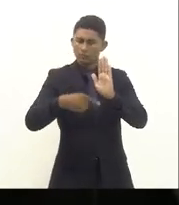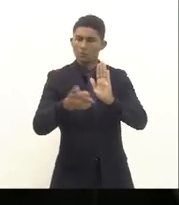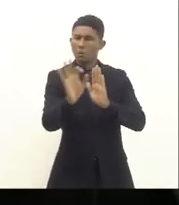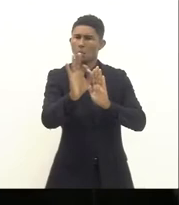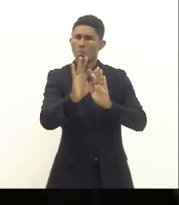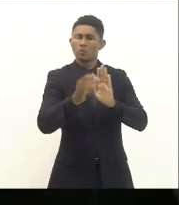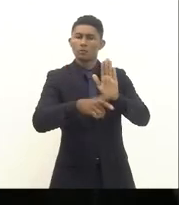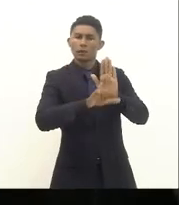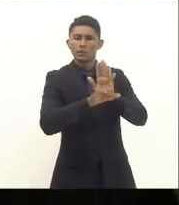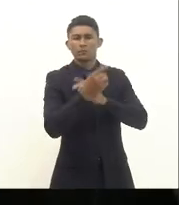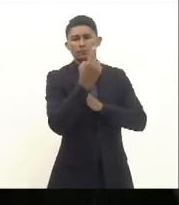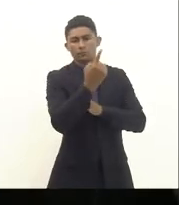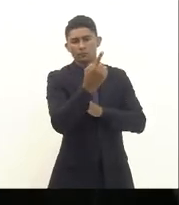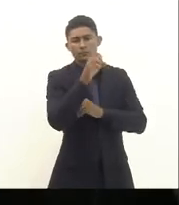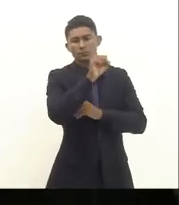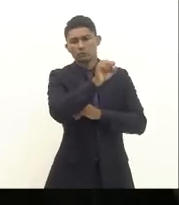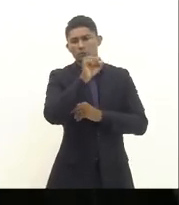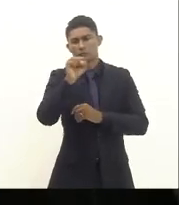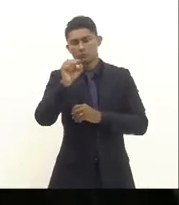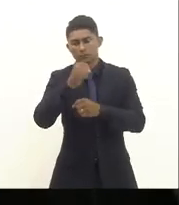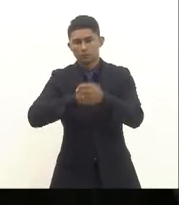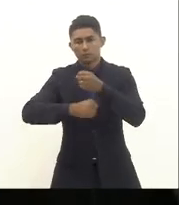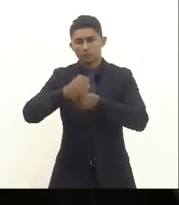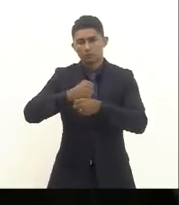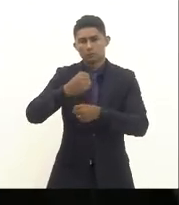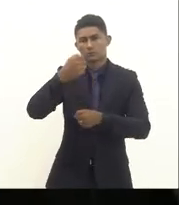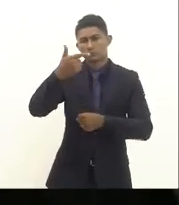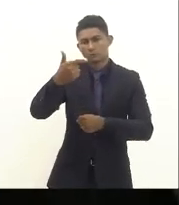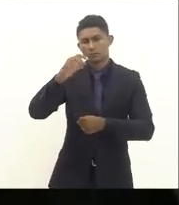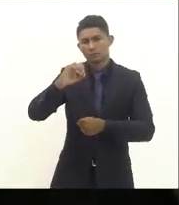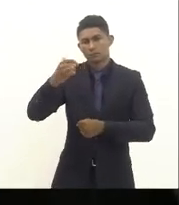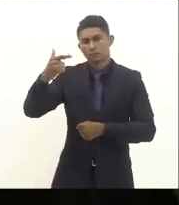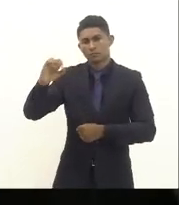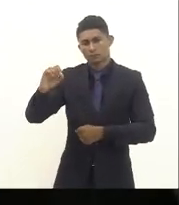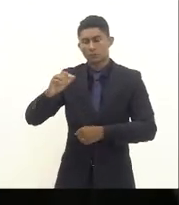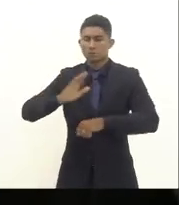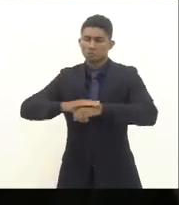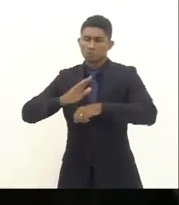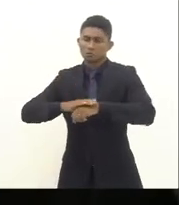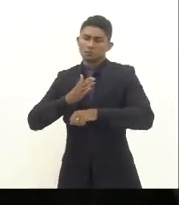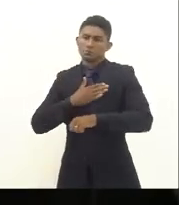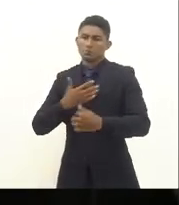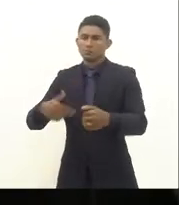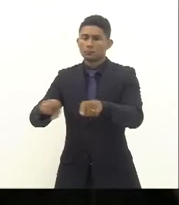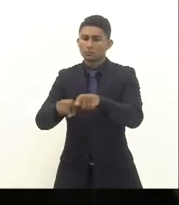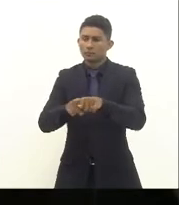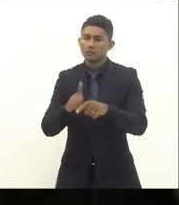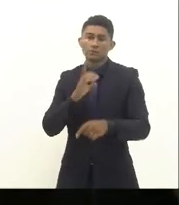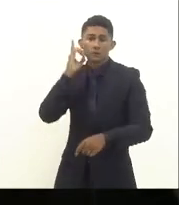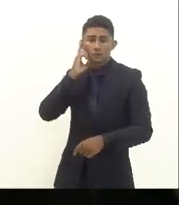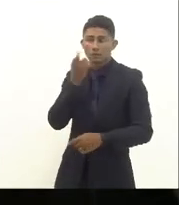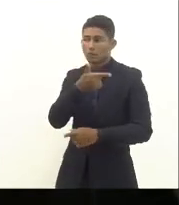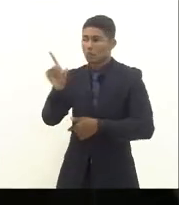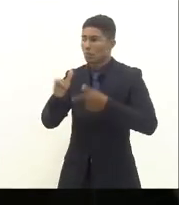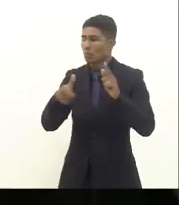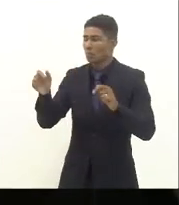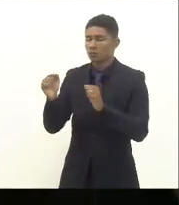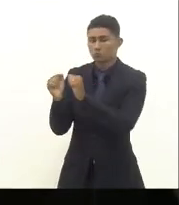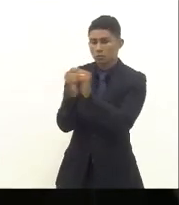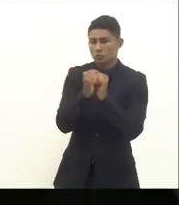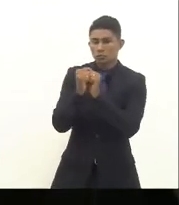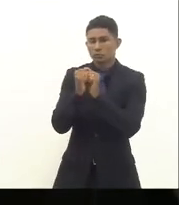lei 188 de 2020 da minha autoria de outros os deputados